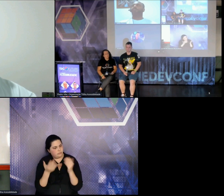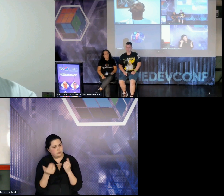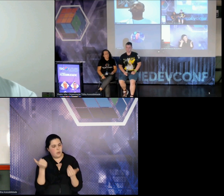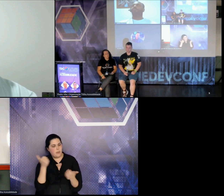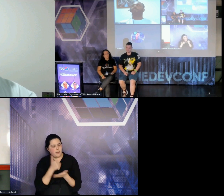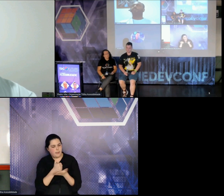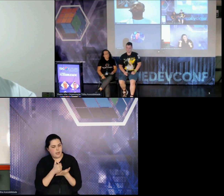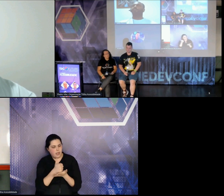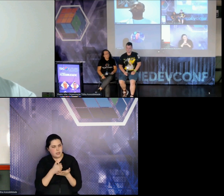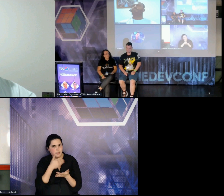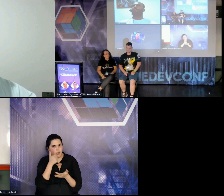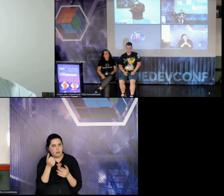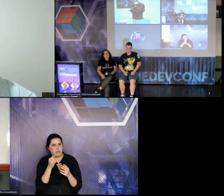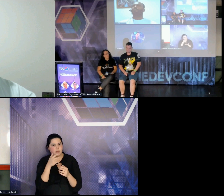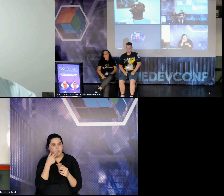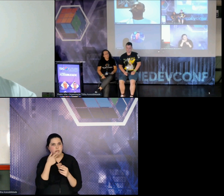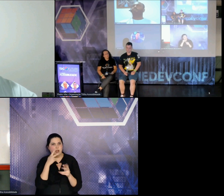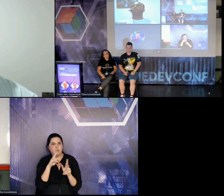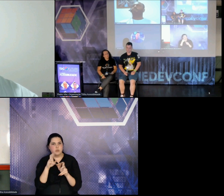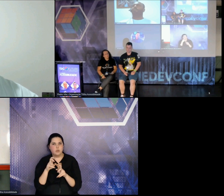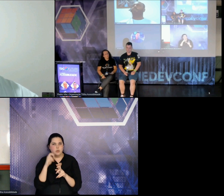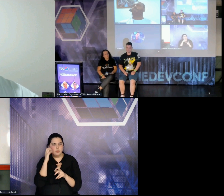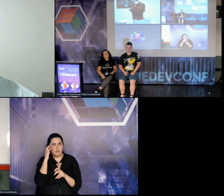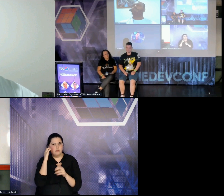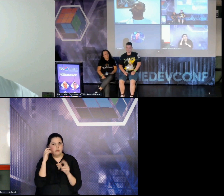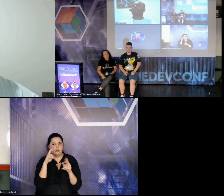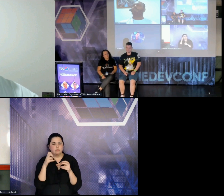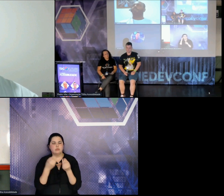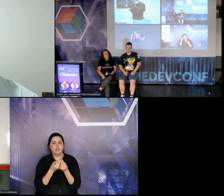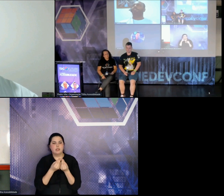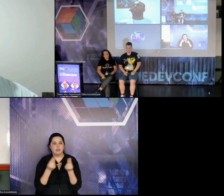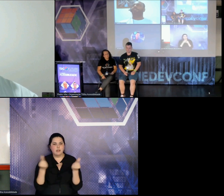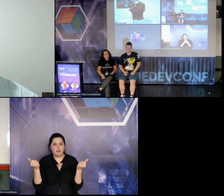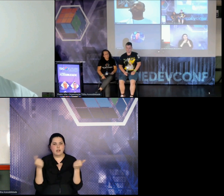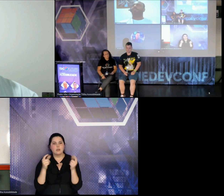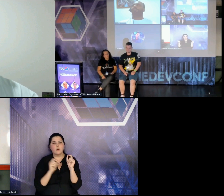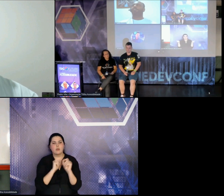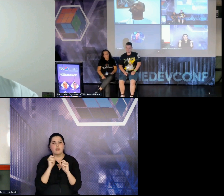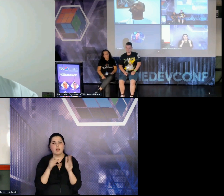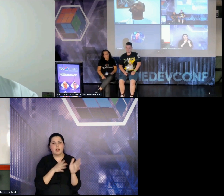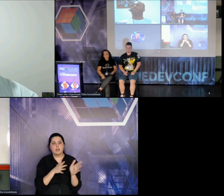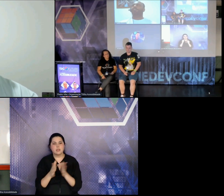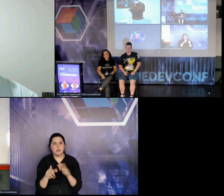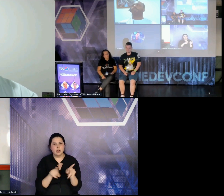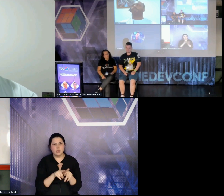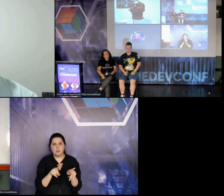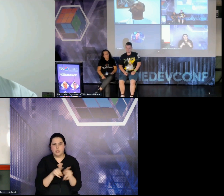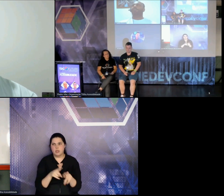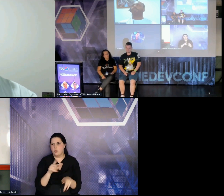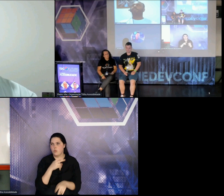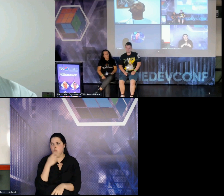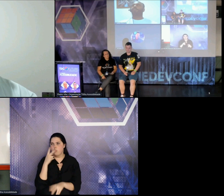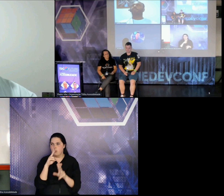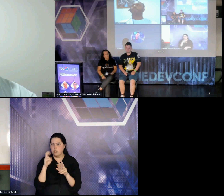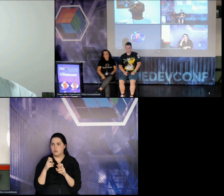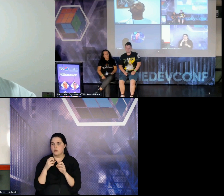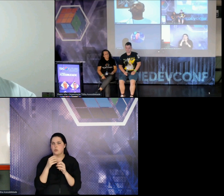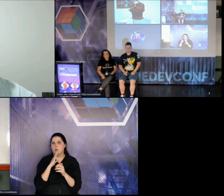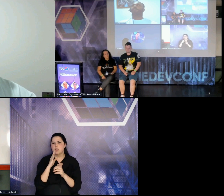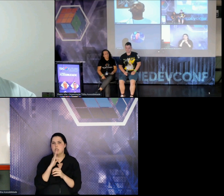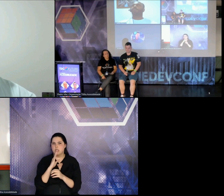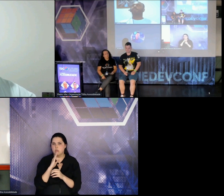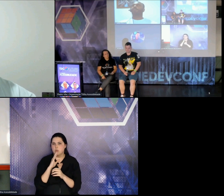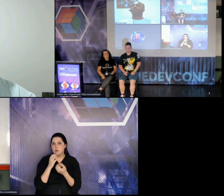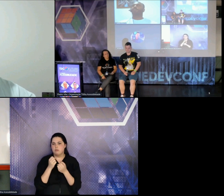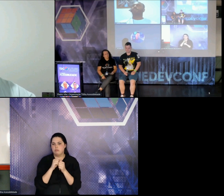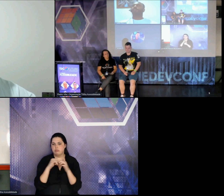maior quando a gente fala de um tema tão delicado, que é um tema de acessibilidade, e que não é um tema ainda tão conhecido